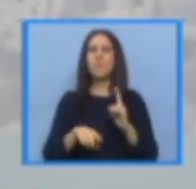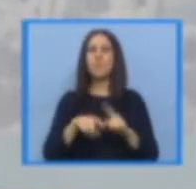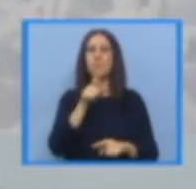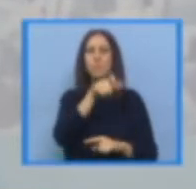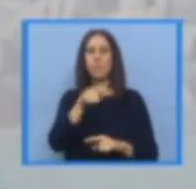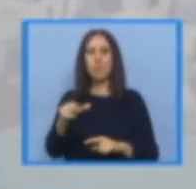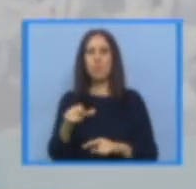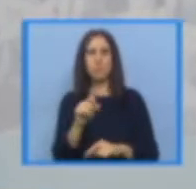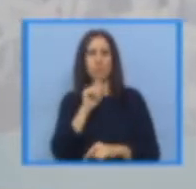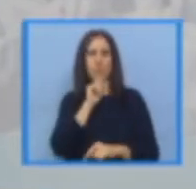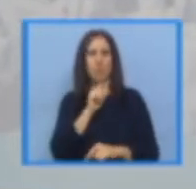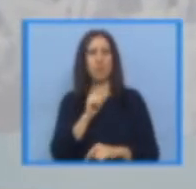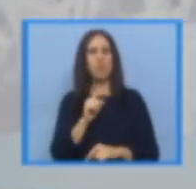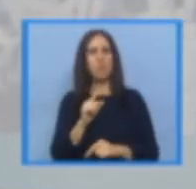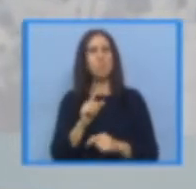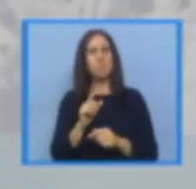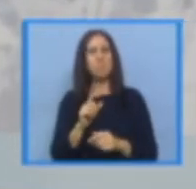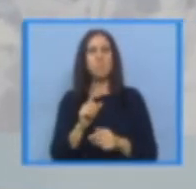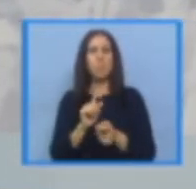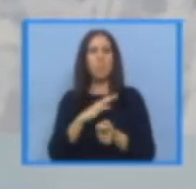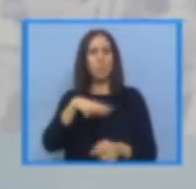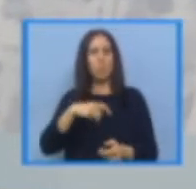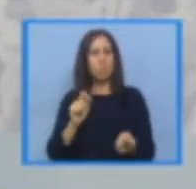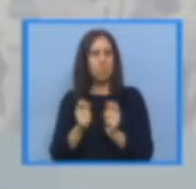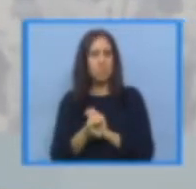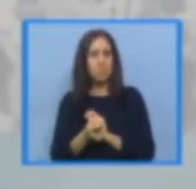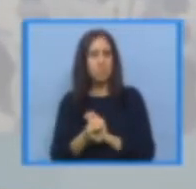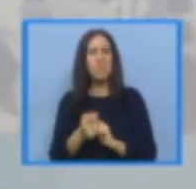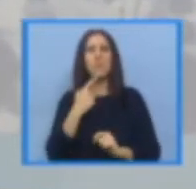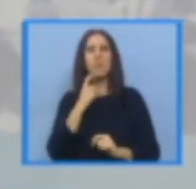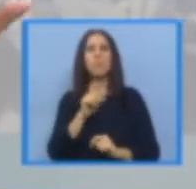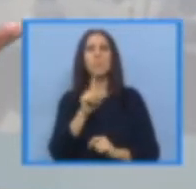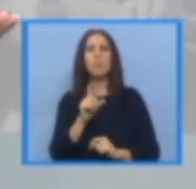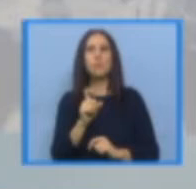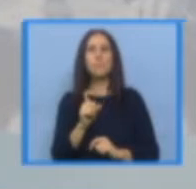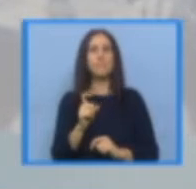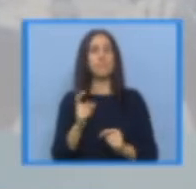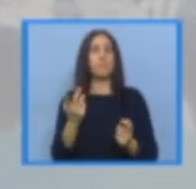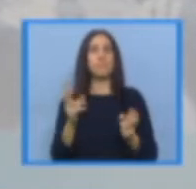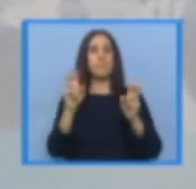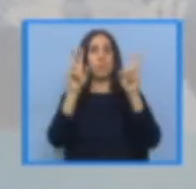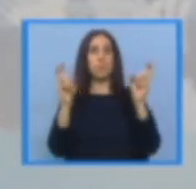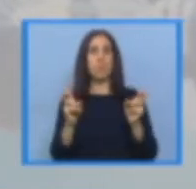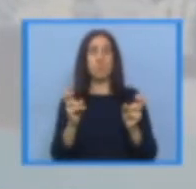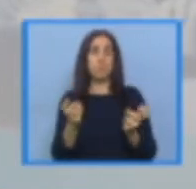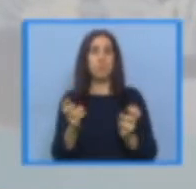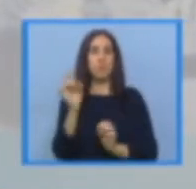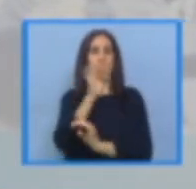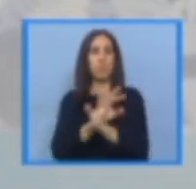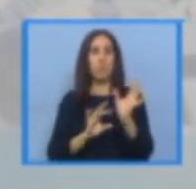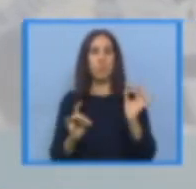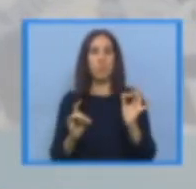uma oportunidade de transformação do mundo, e pergunto isto por causa do... Enfim, o tema chegou à Europa de forma